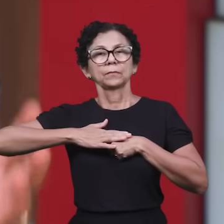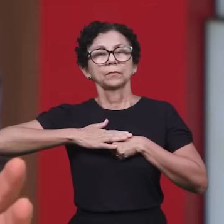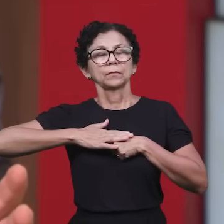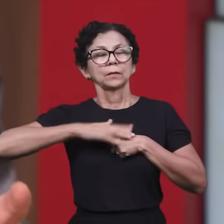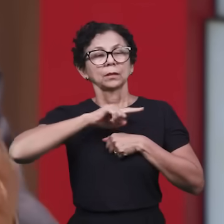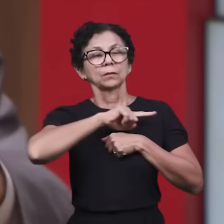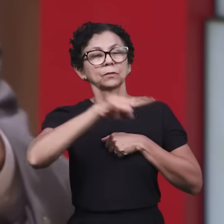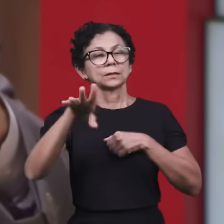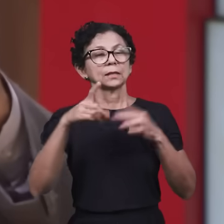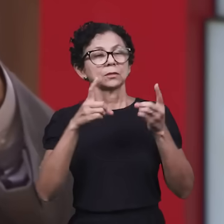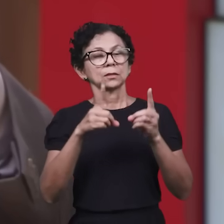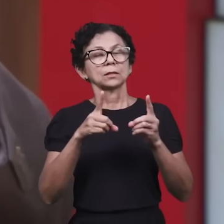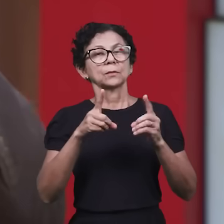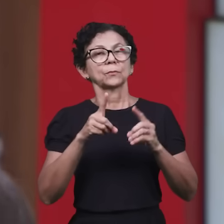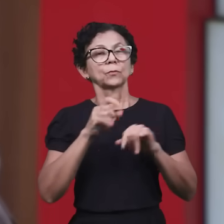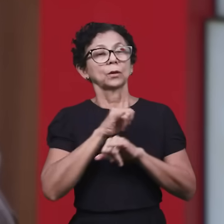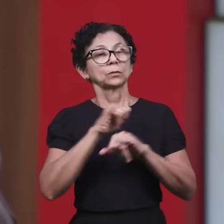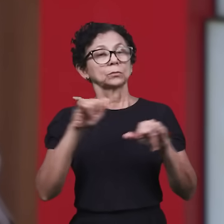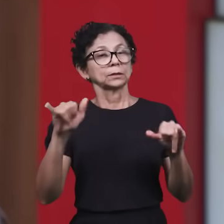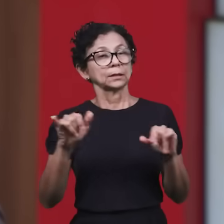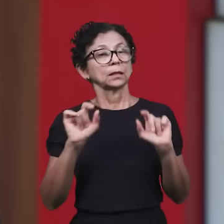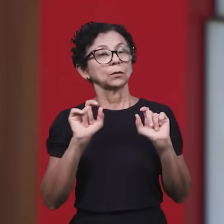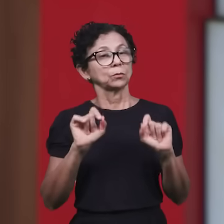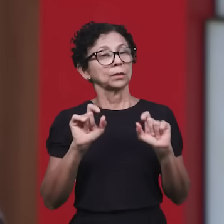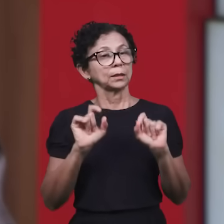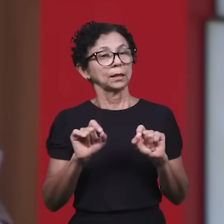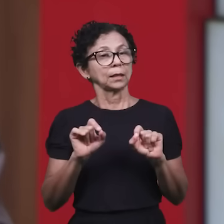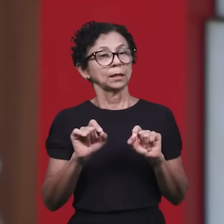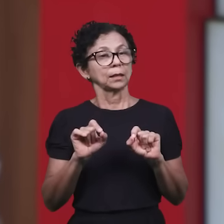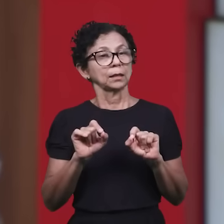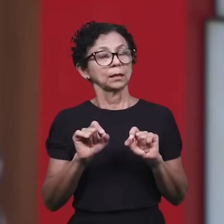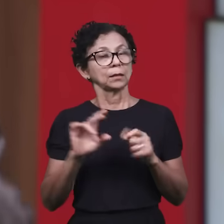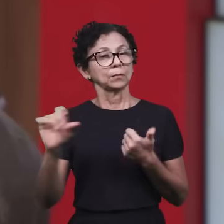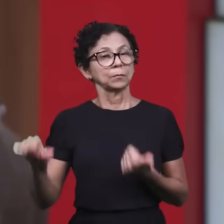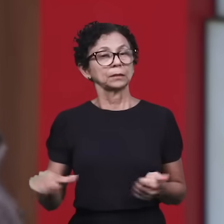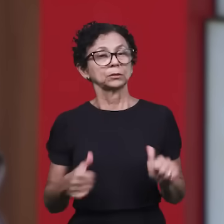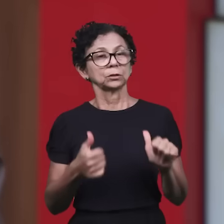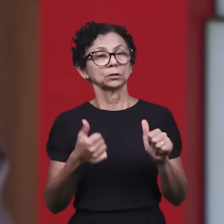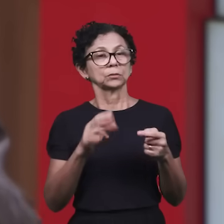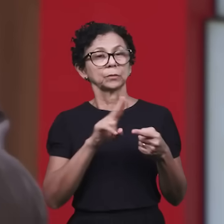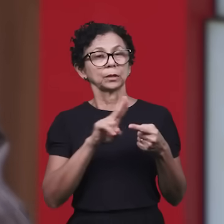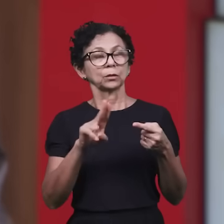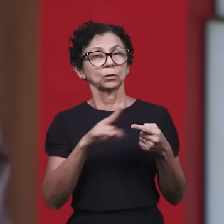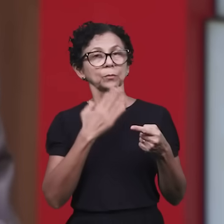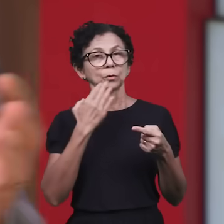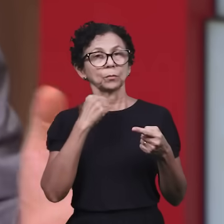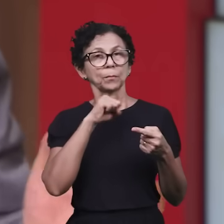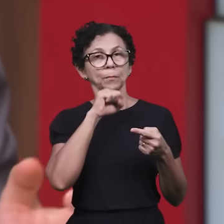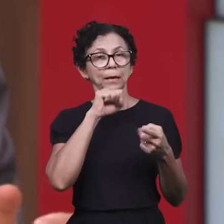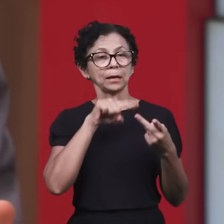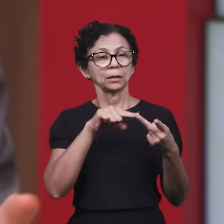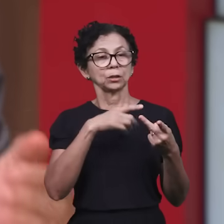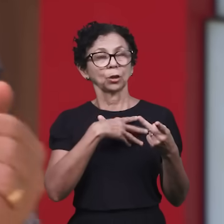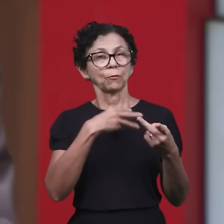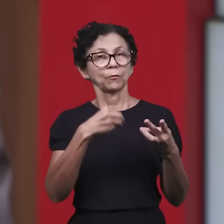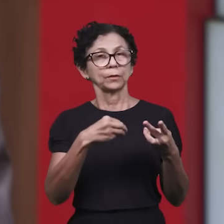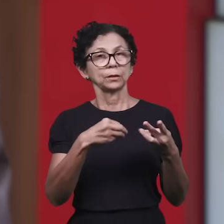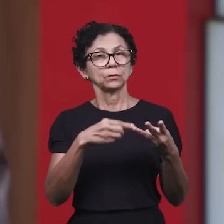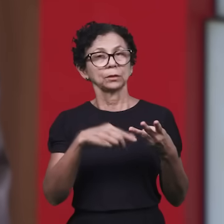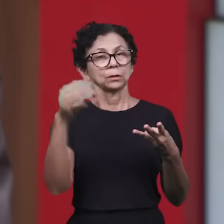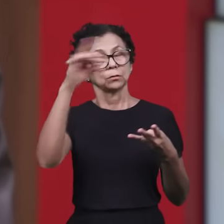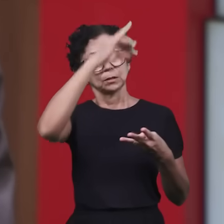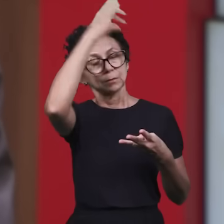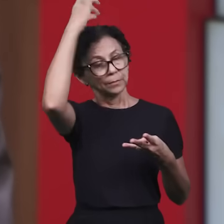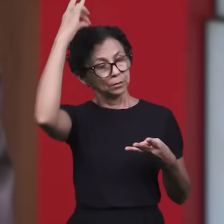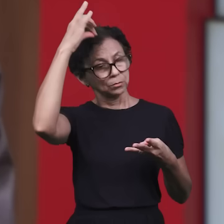a liturgia. Então, quando você estabelece a liturgia ela não pode ser quebrada, ela pode ser aplicada por os nossos cultos. Nós temos a